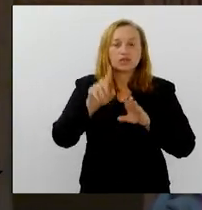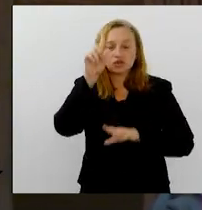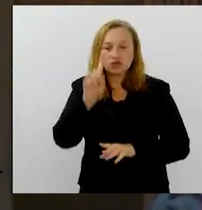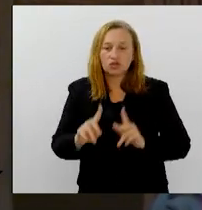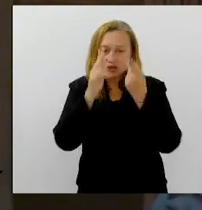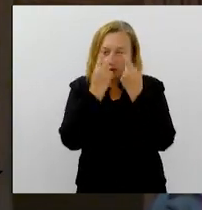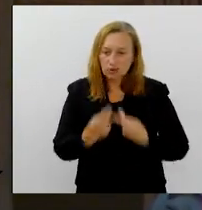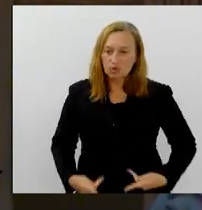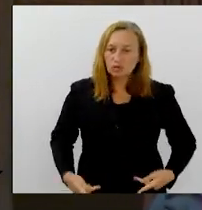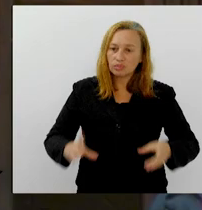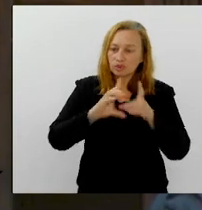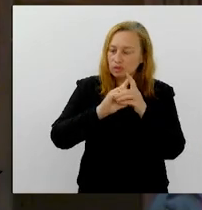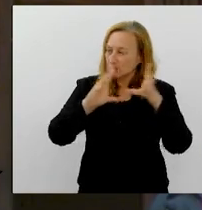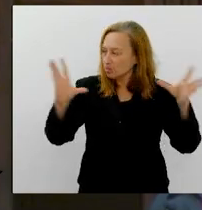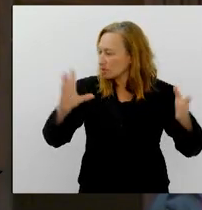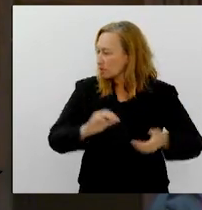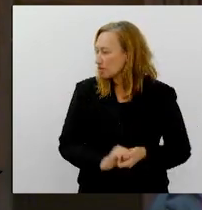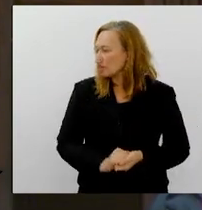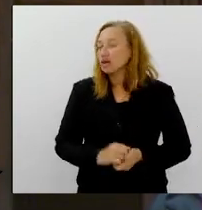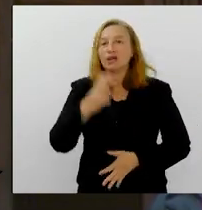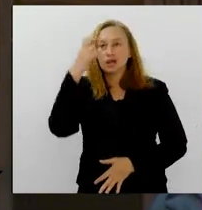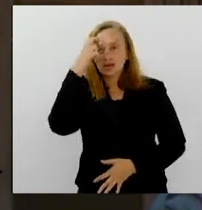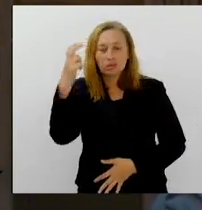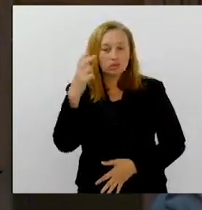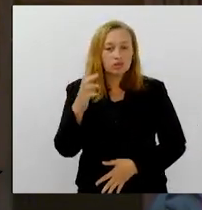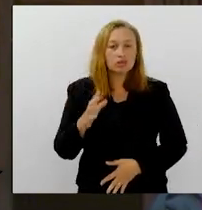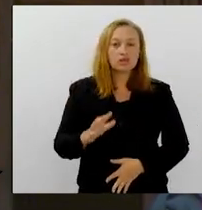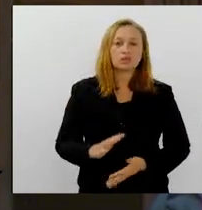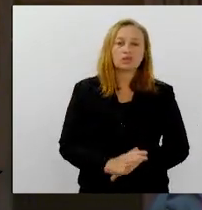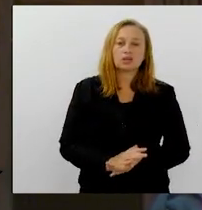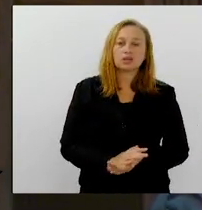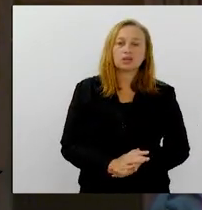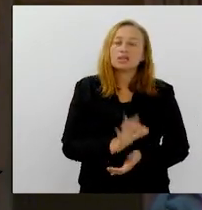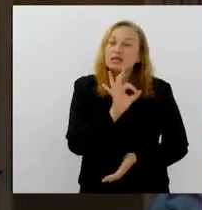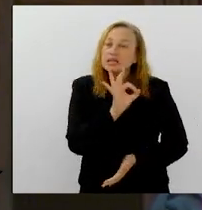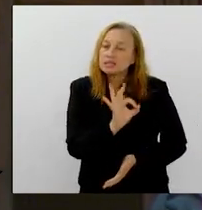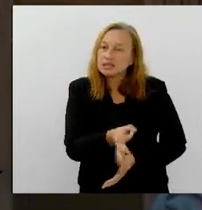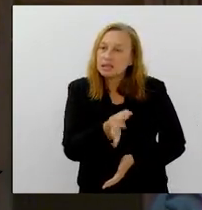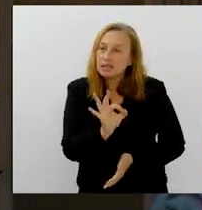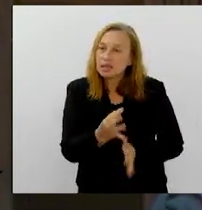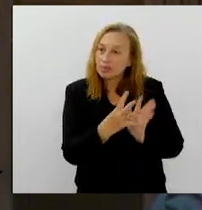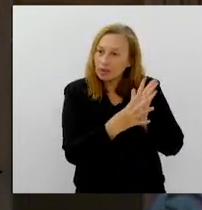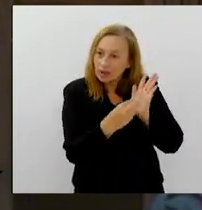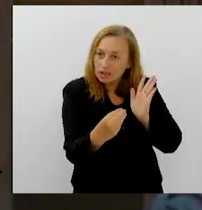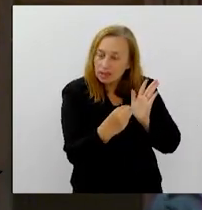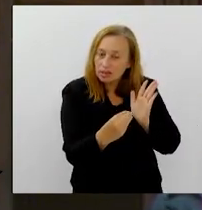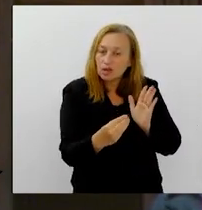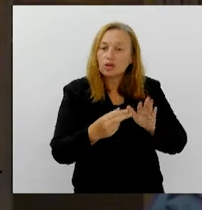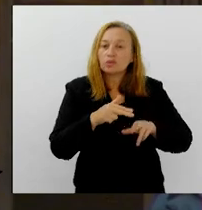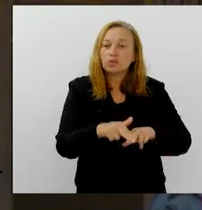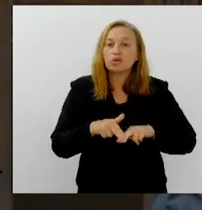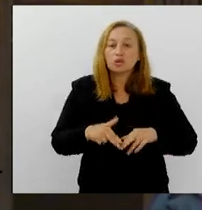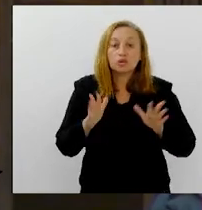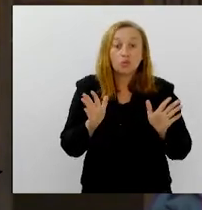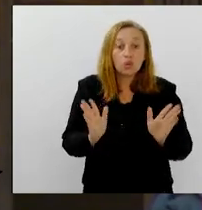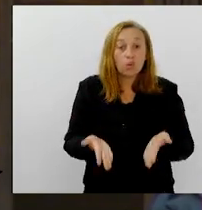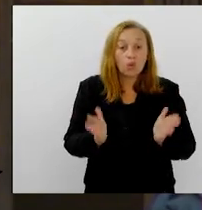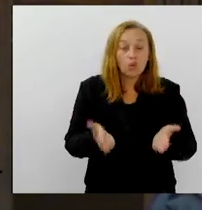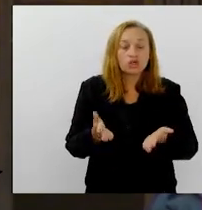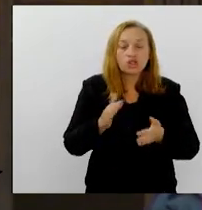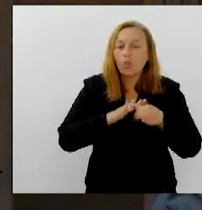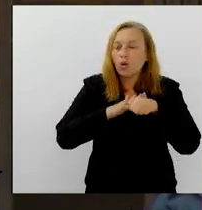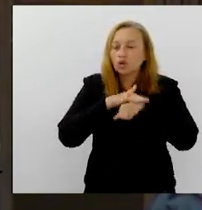da democracia. E a cultura é símbolo exatamente disso. Portanto, hoje é uma